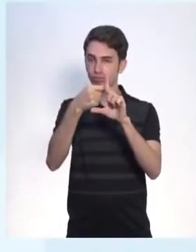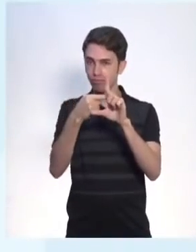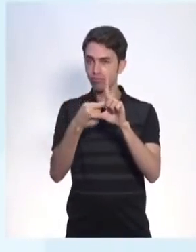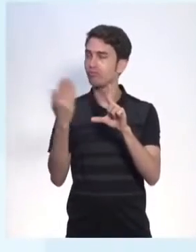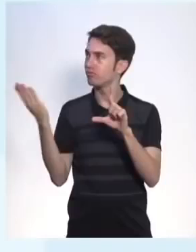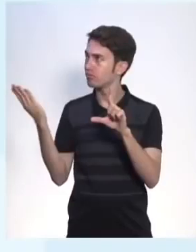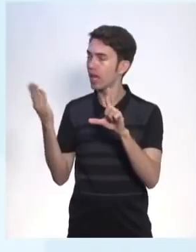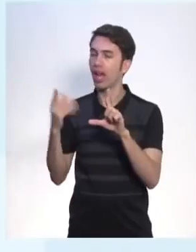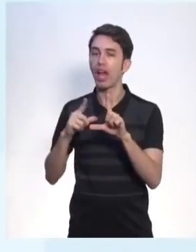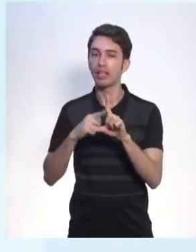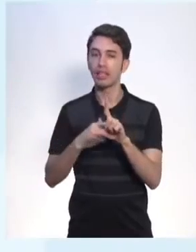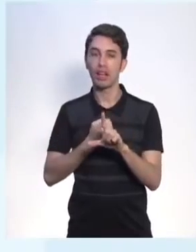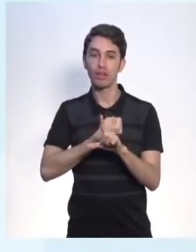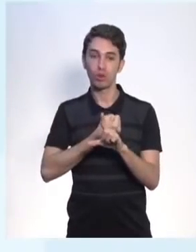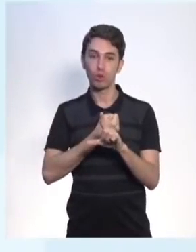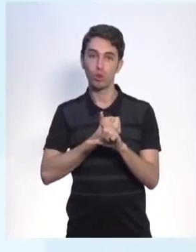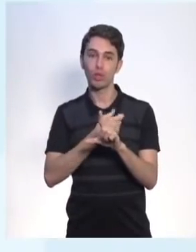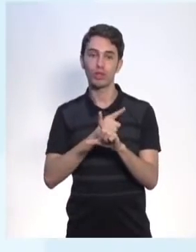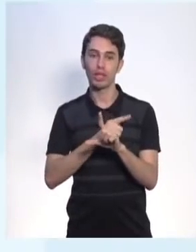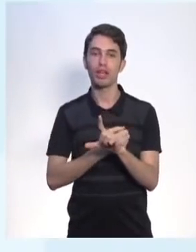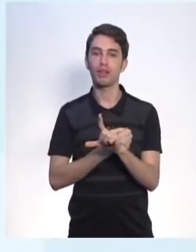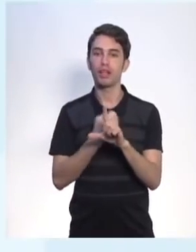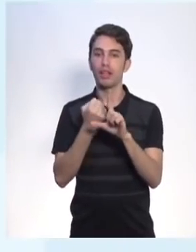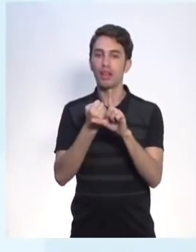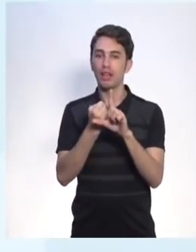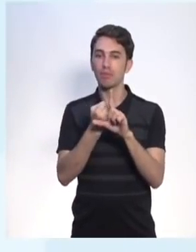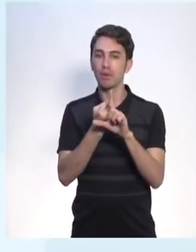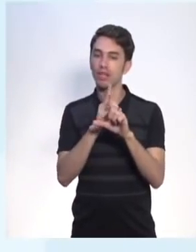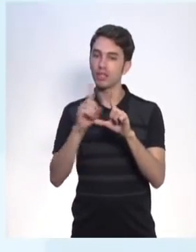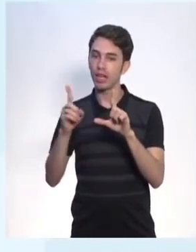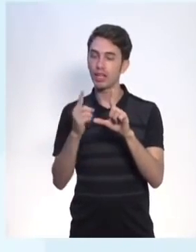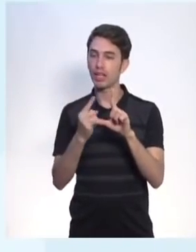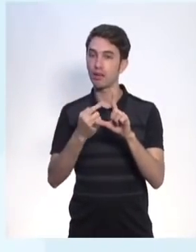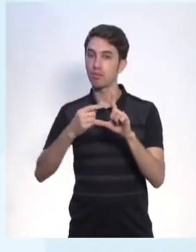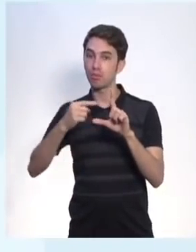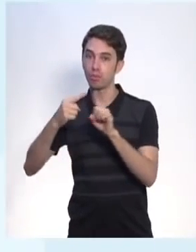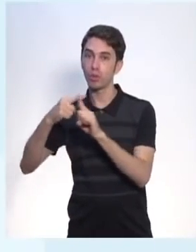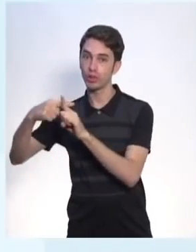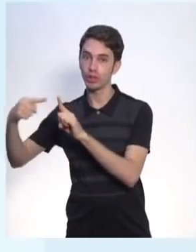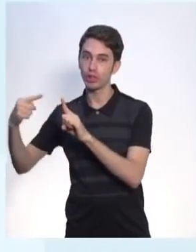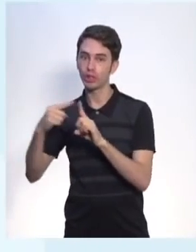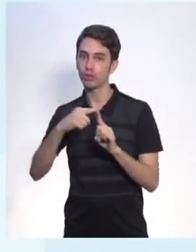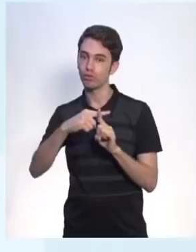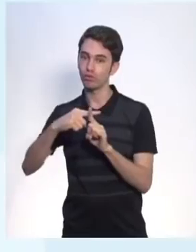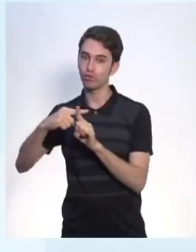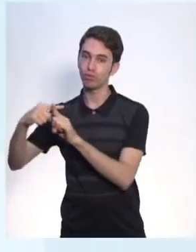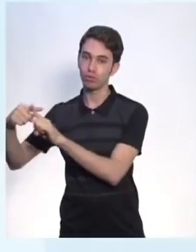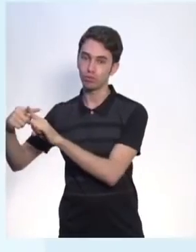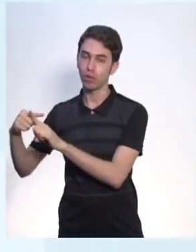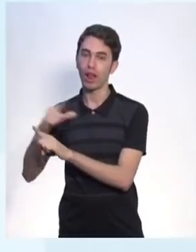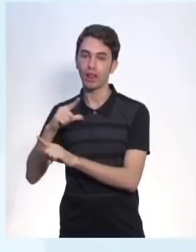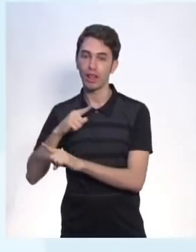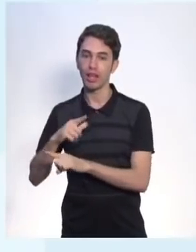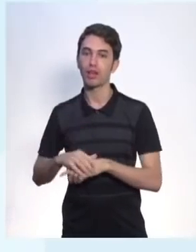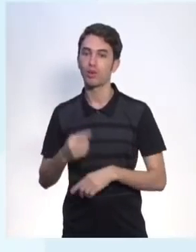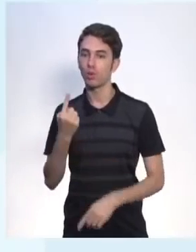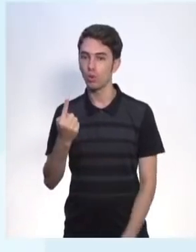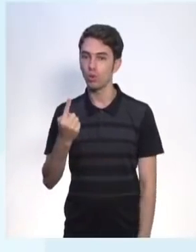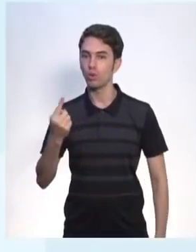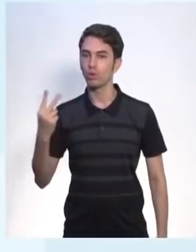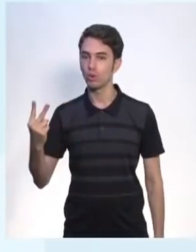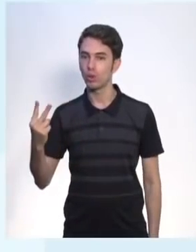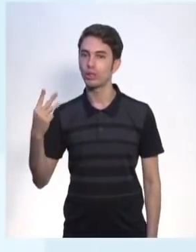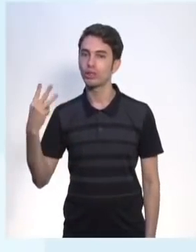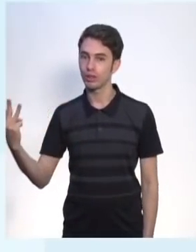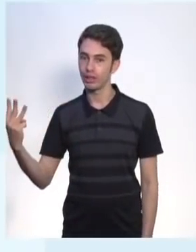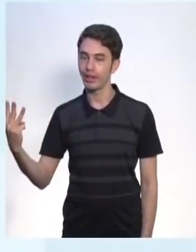cartesiano numerado, né? Então, aí, ó, para a direita eu tenho valores positivos, né? Então, eu tenho os termos aqui, ó, 1, o